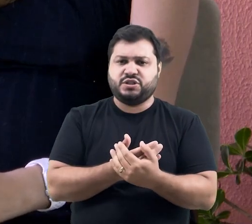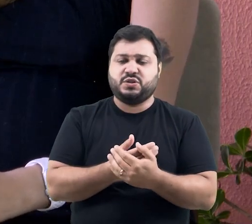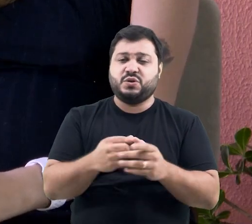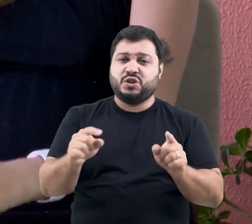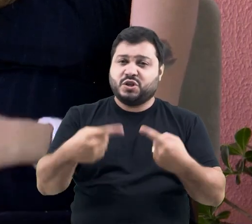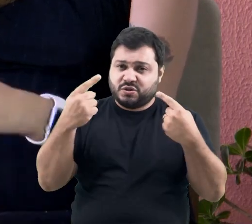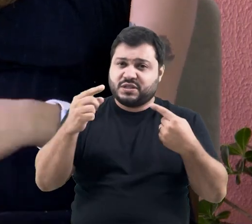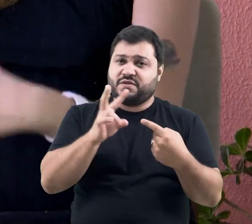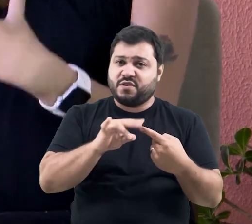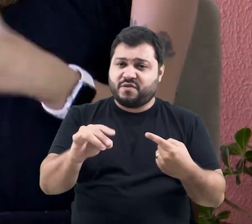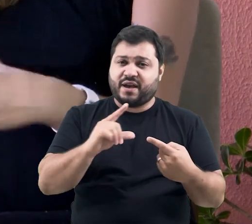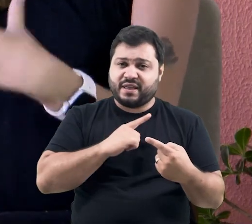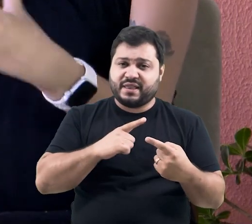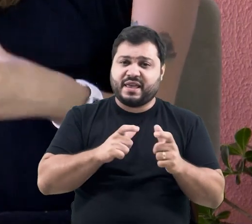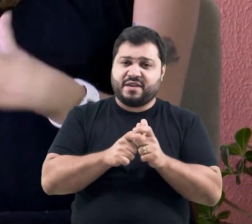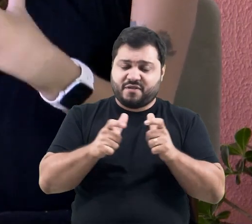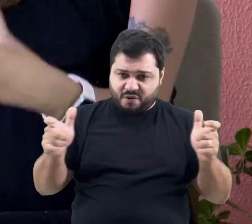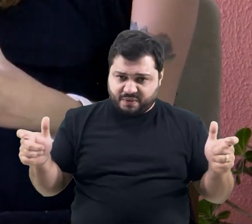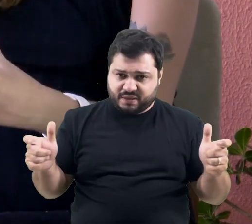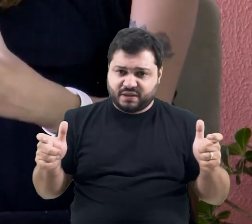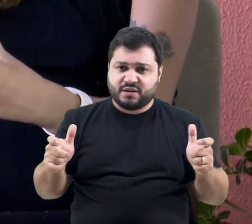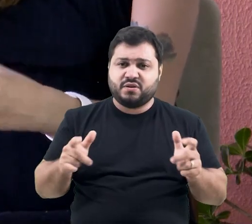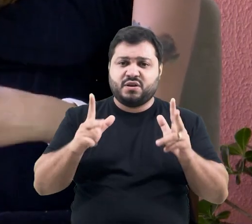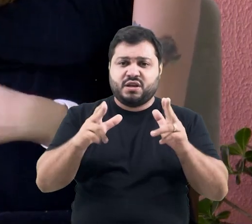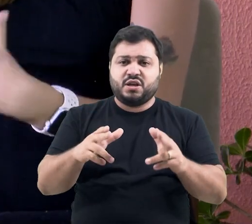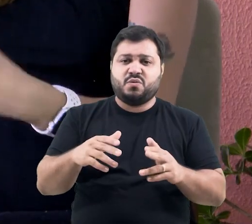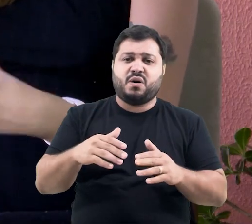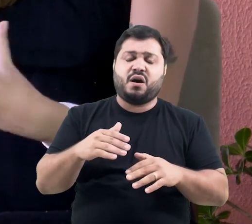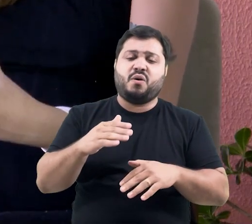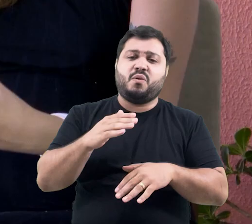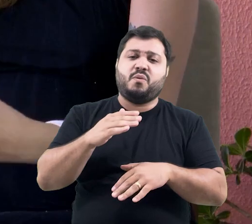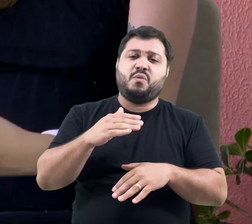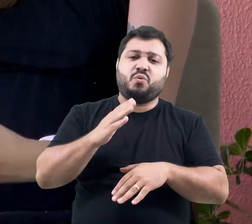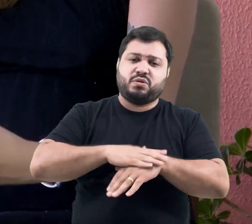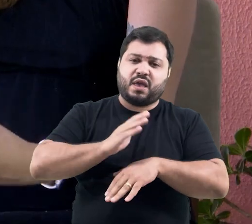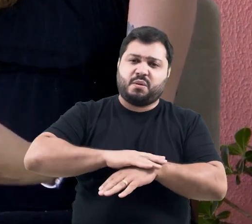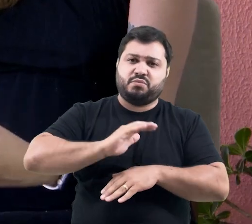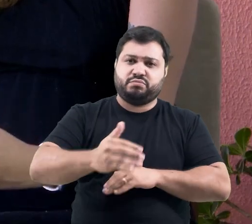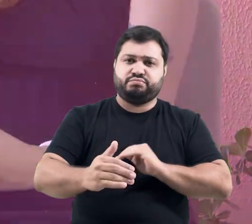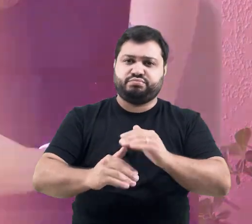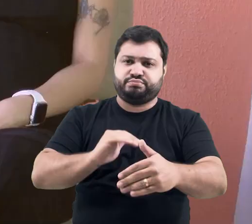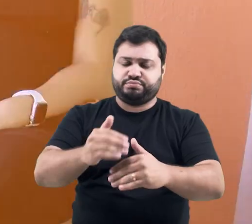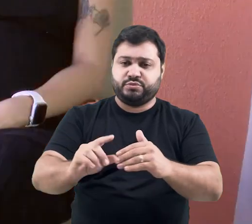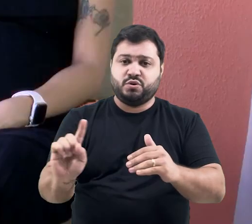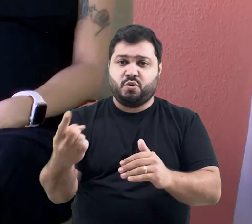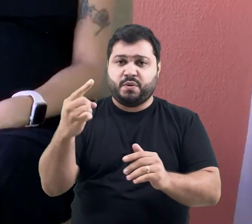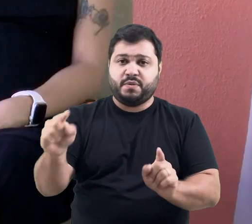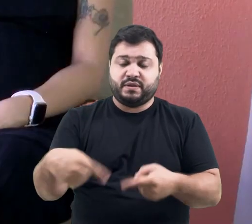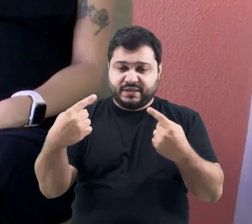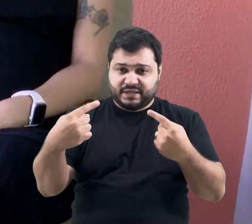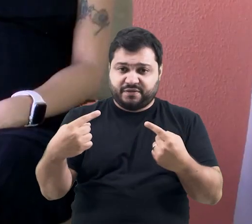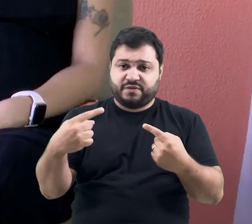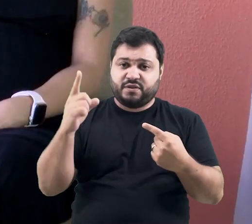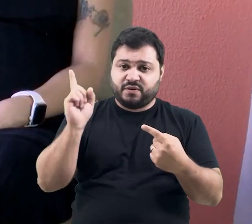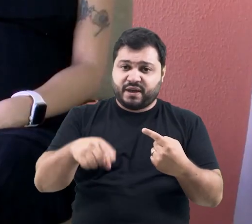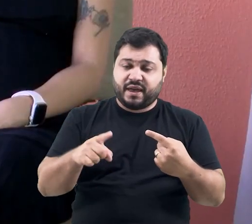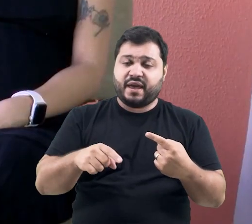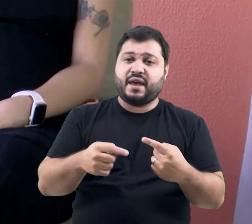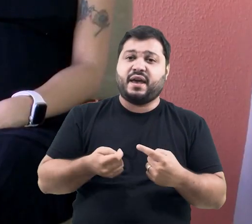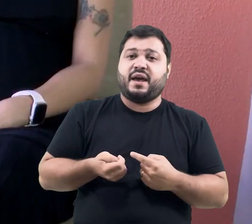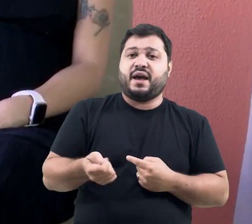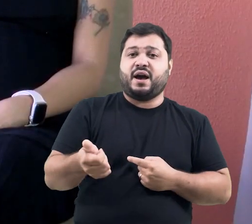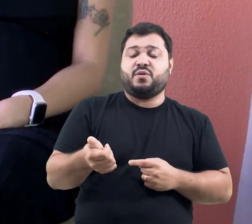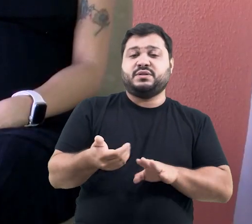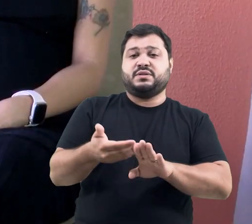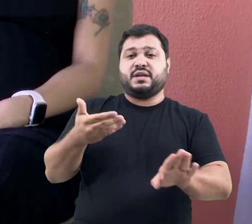acredito que os desafios vão surgindo e vão aumentando conforme for passando mais ainda o tempo. O primeiro desafio do casal